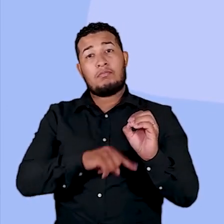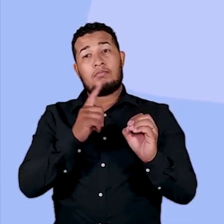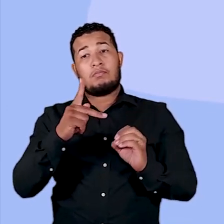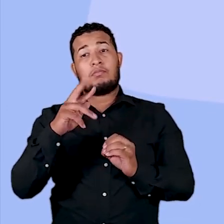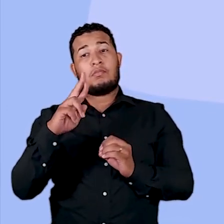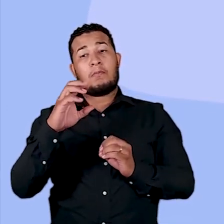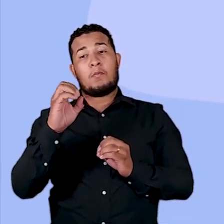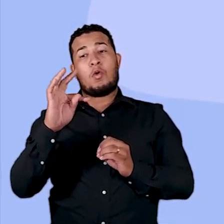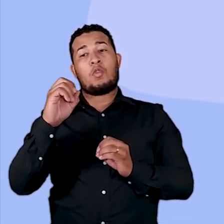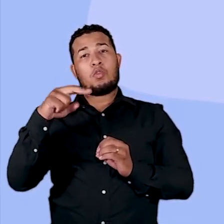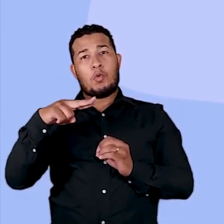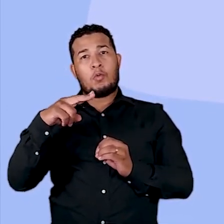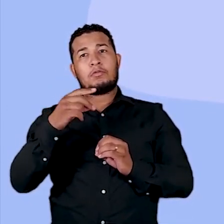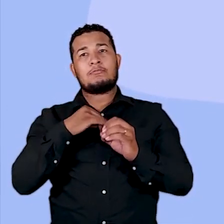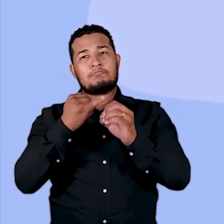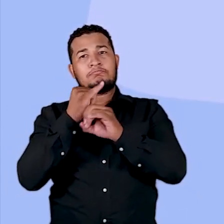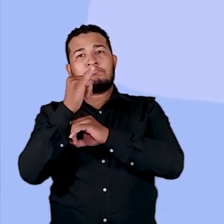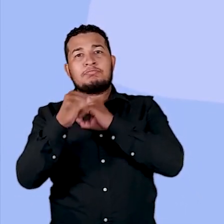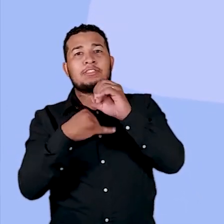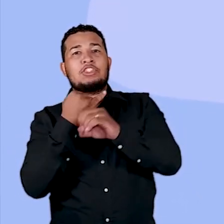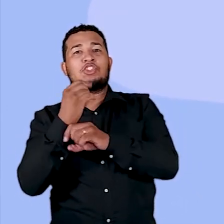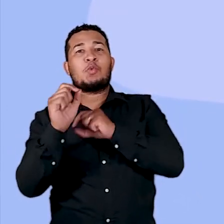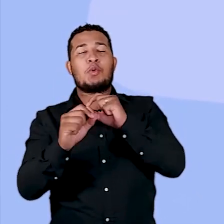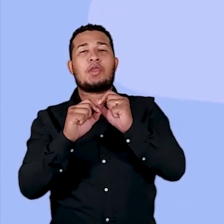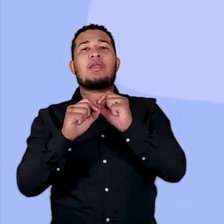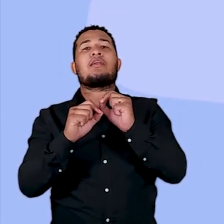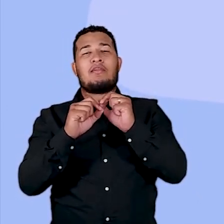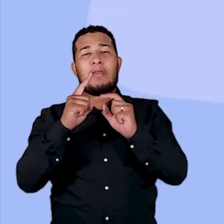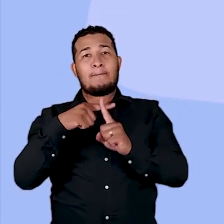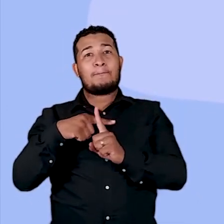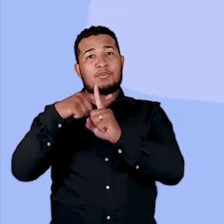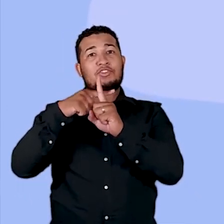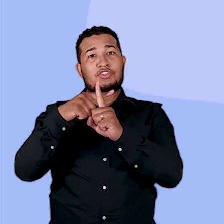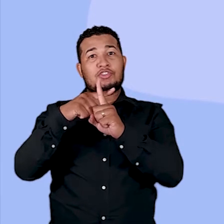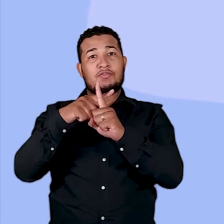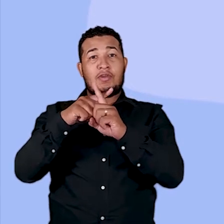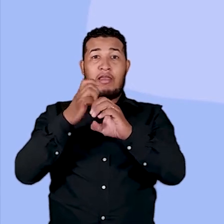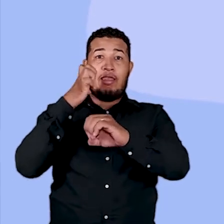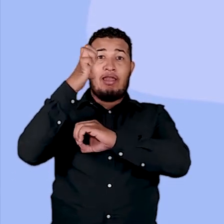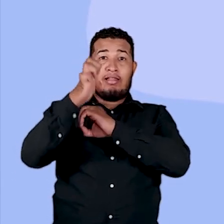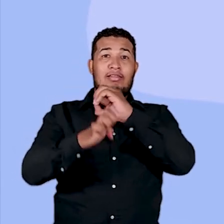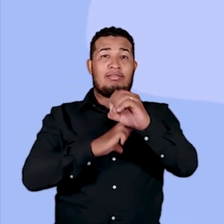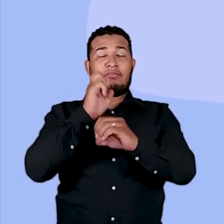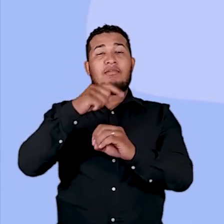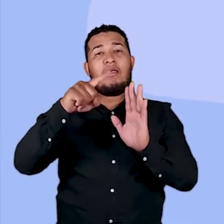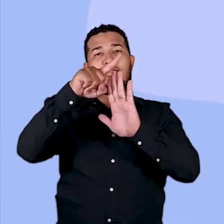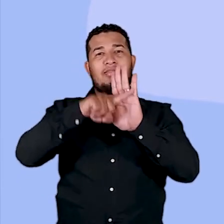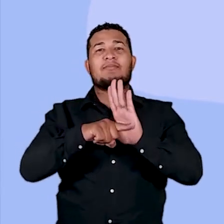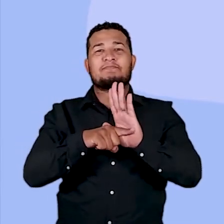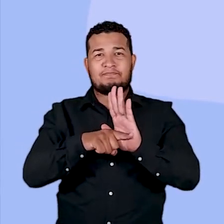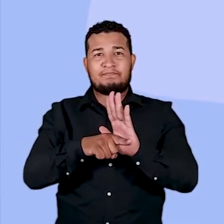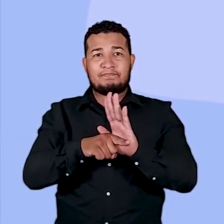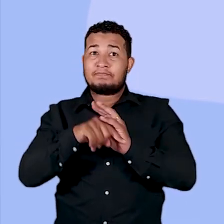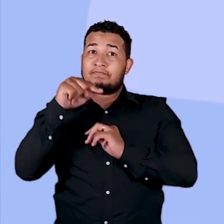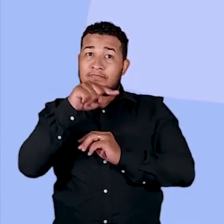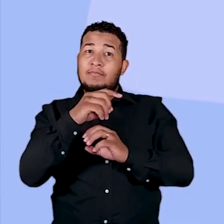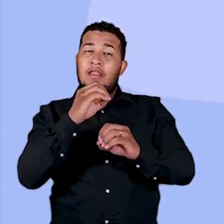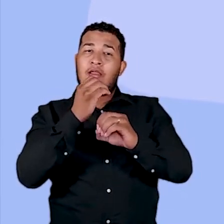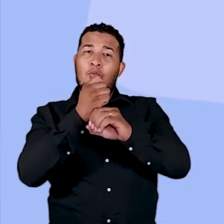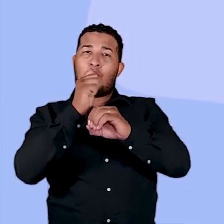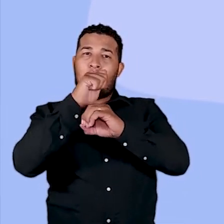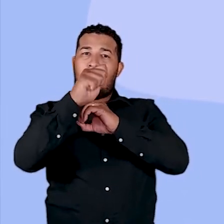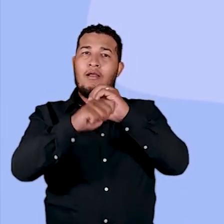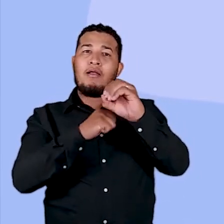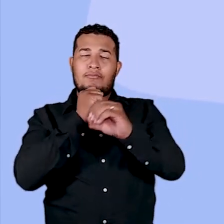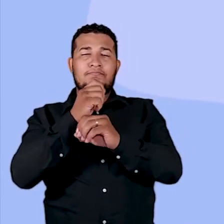zero. O próton tem carga que a gente vai chamar de positiva e o elétron tem carga negativa. Nesse nosso átomo, é muito mais